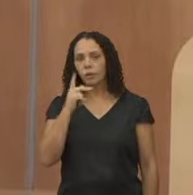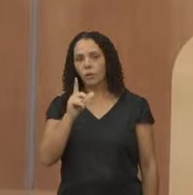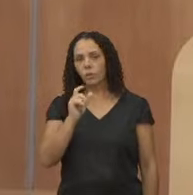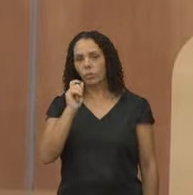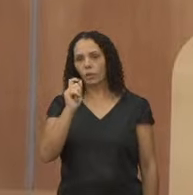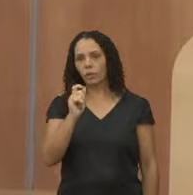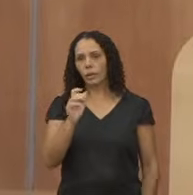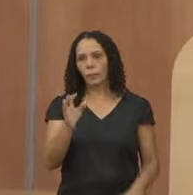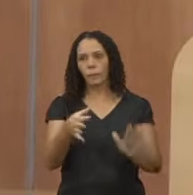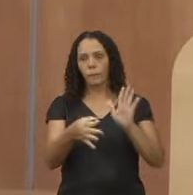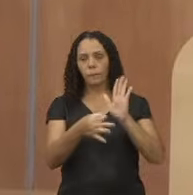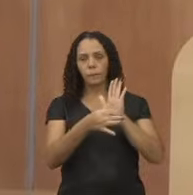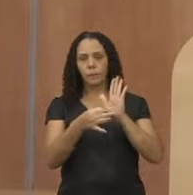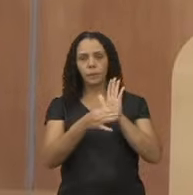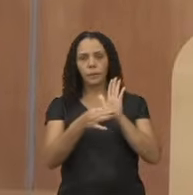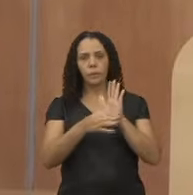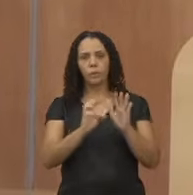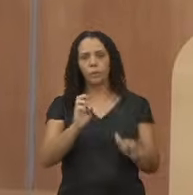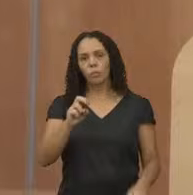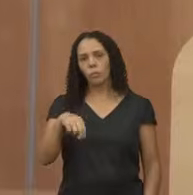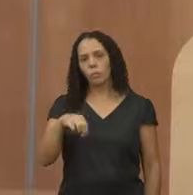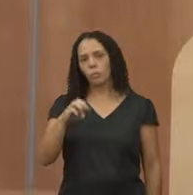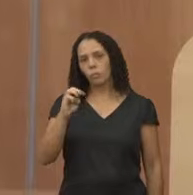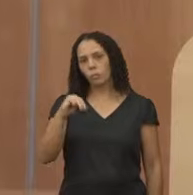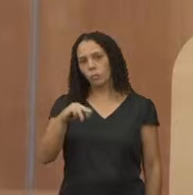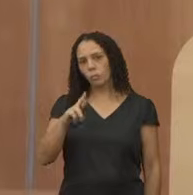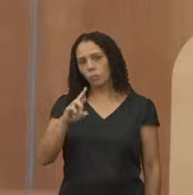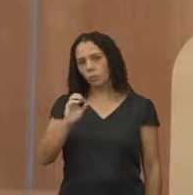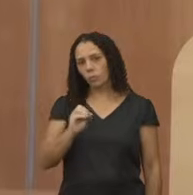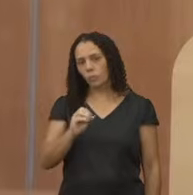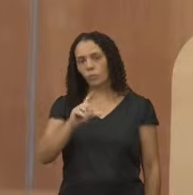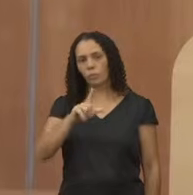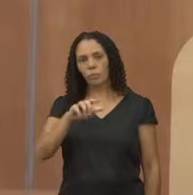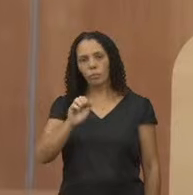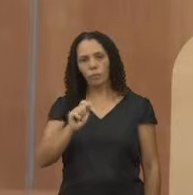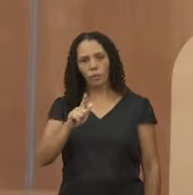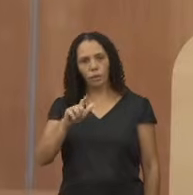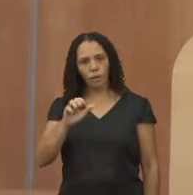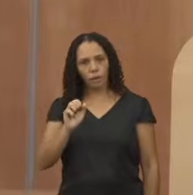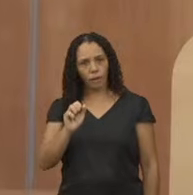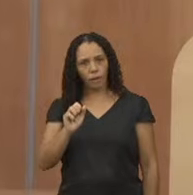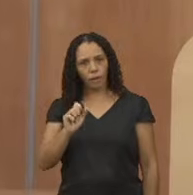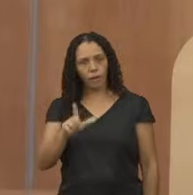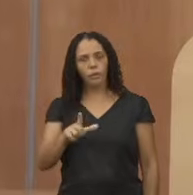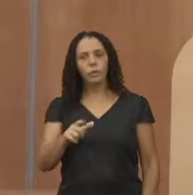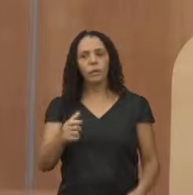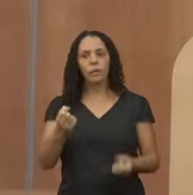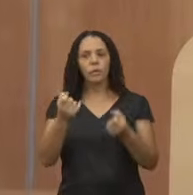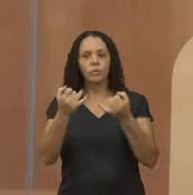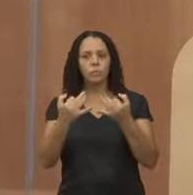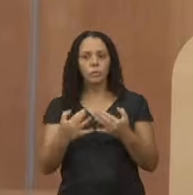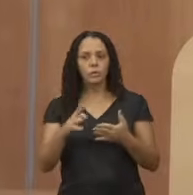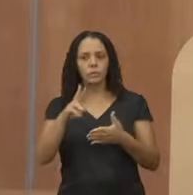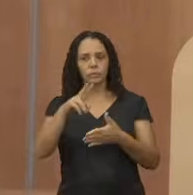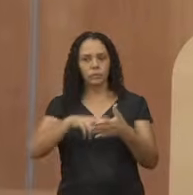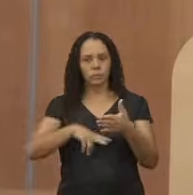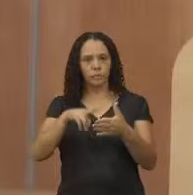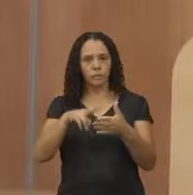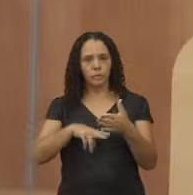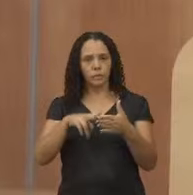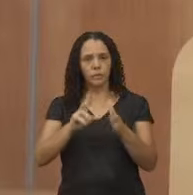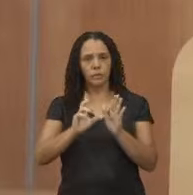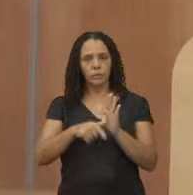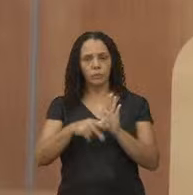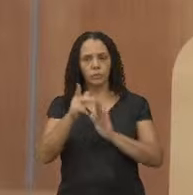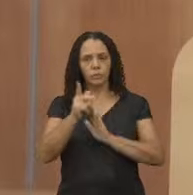essa sugestão de muro legal. E aí eu vou ler para vocês aqui primeiro a justificativa e depois a gente faz a apresentação do projeto por